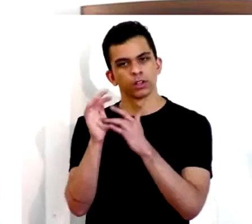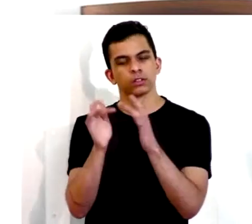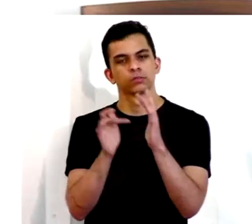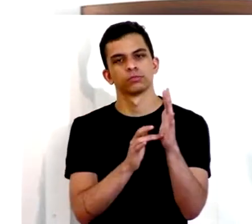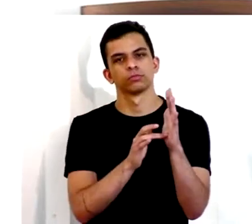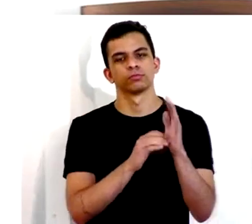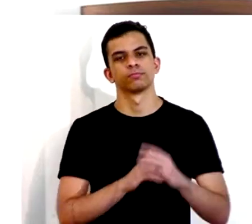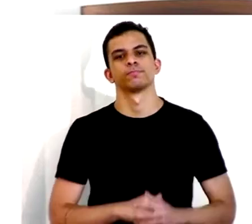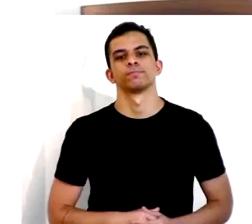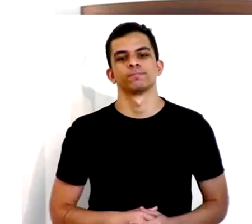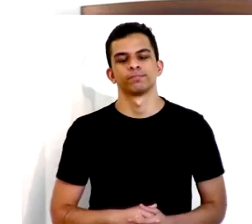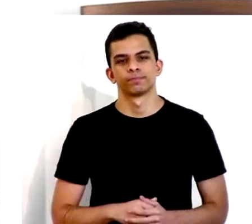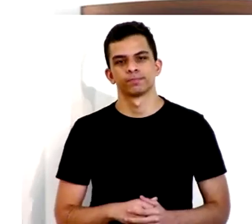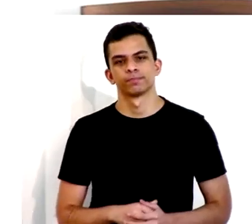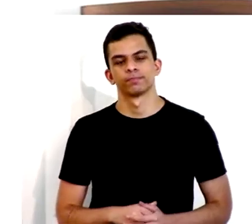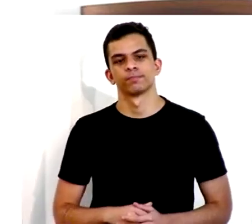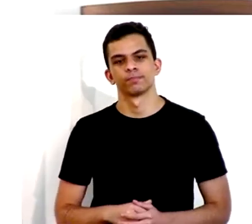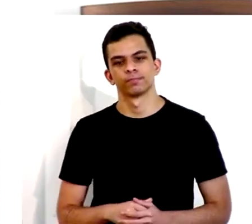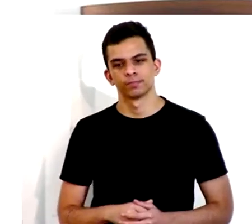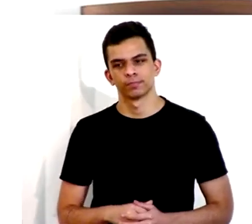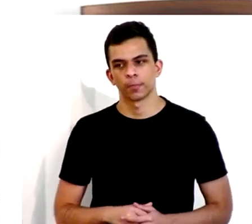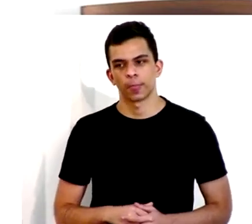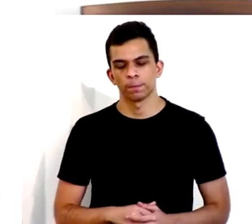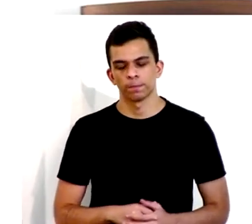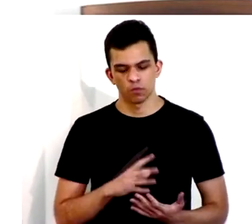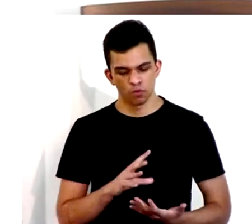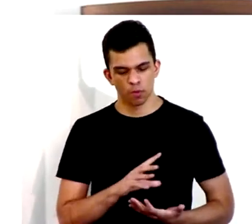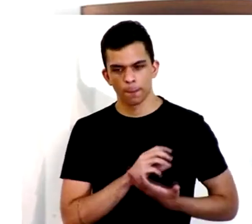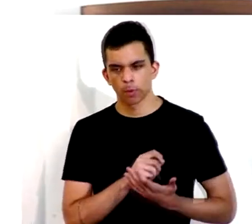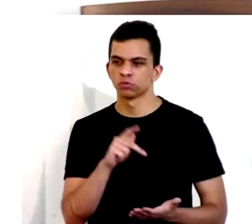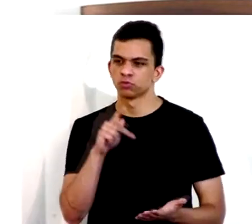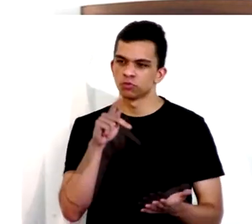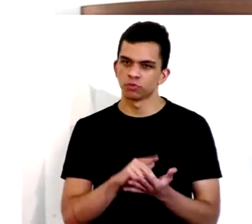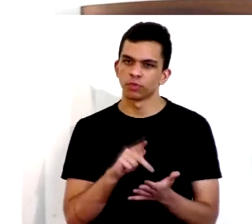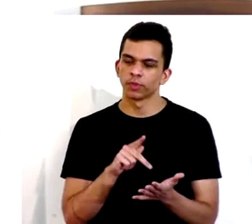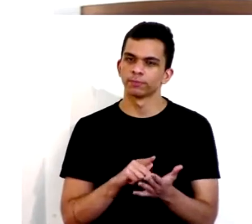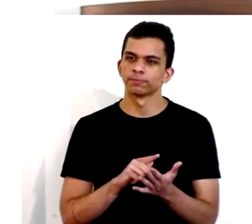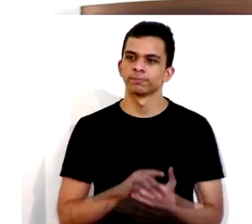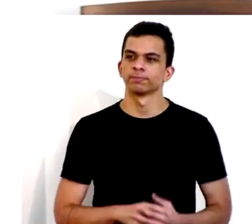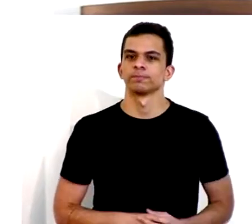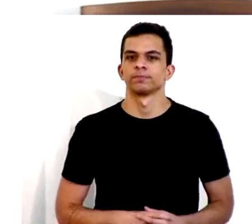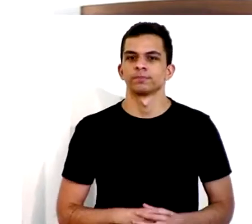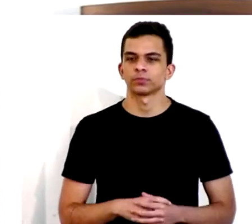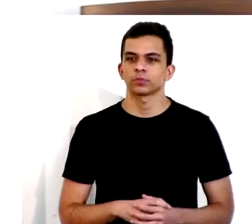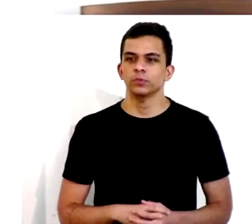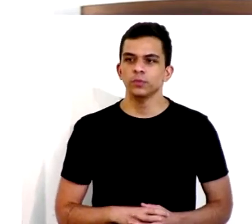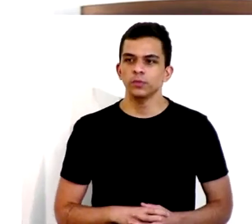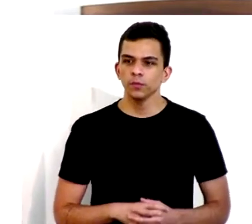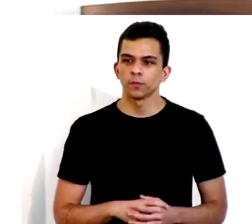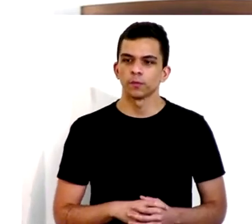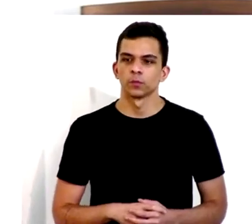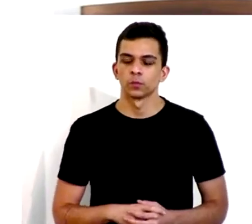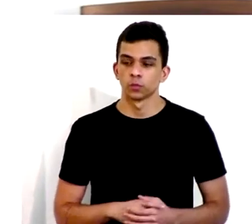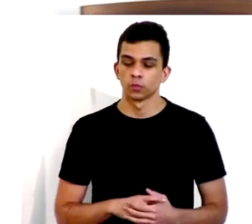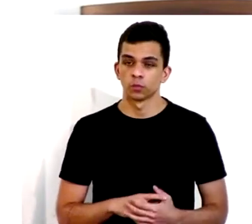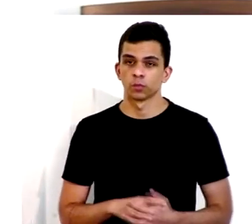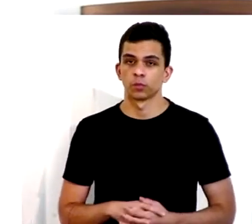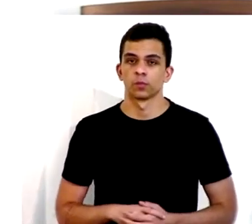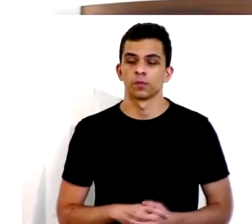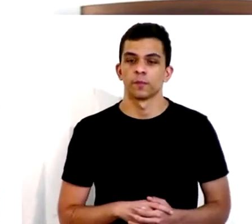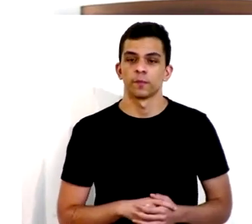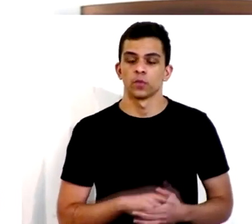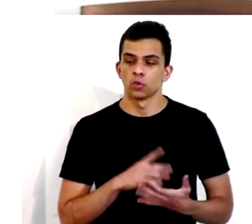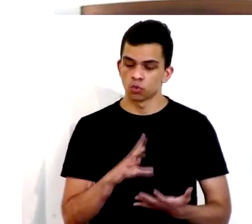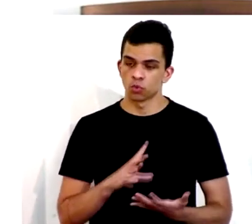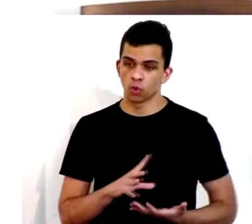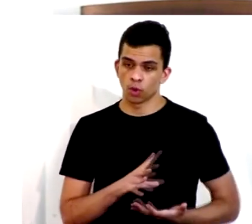Esse é o amor que eu e você temos, que é o amor que foi derramado sobre nós pelo Espírito Santo, como Paulo diz